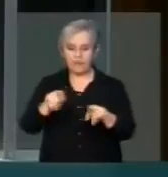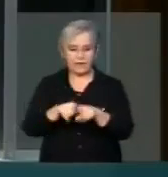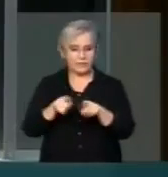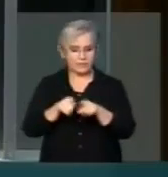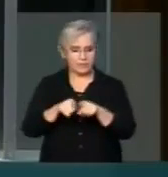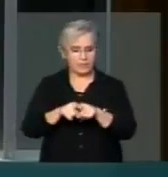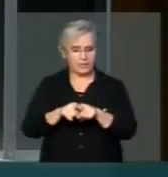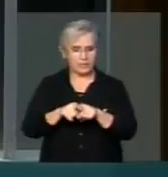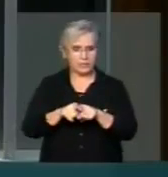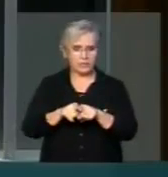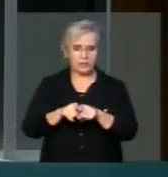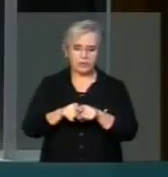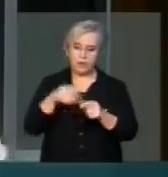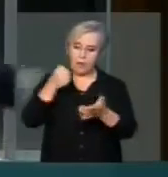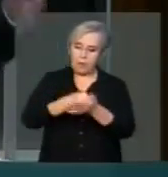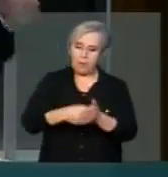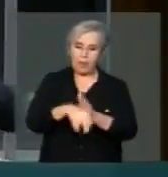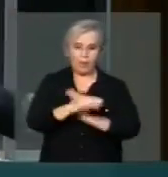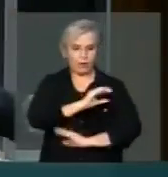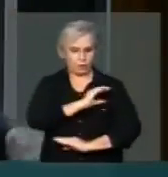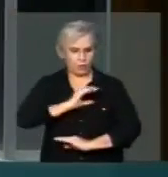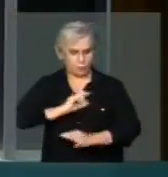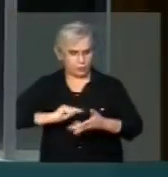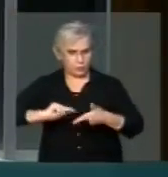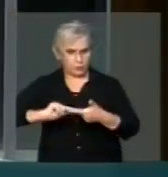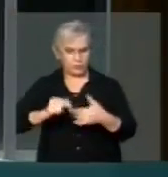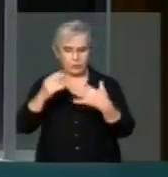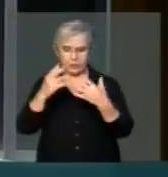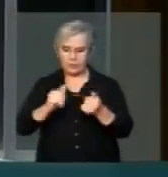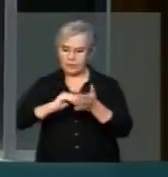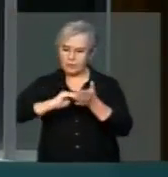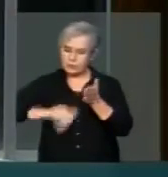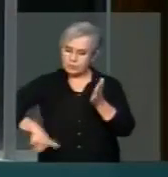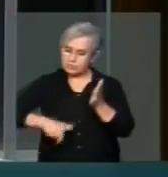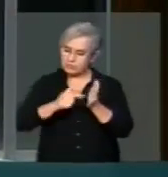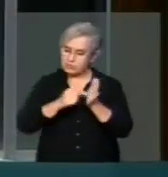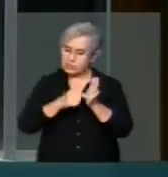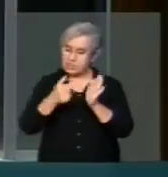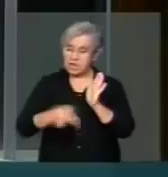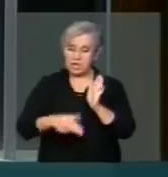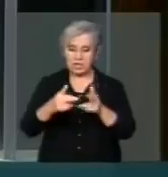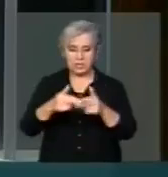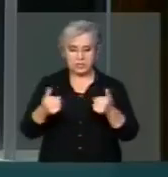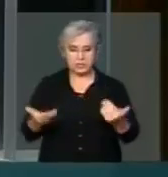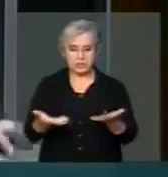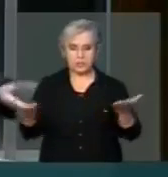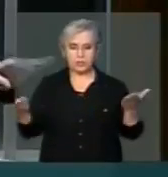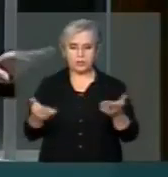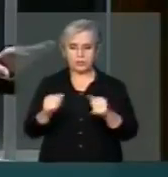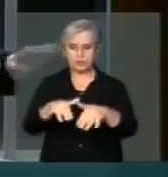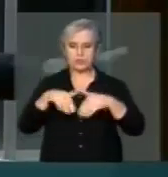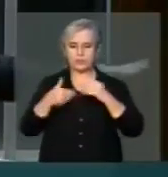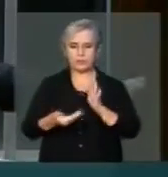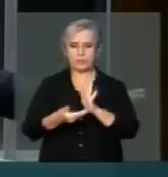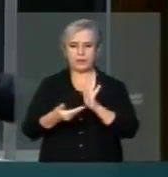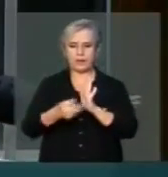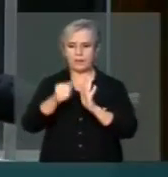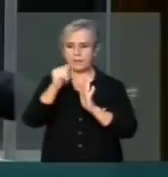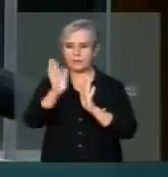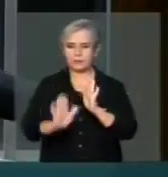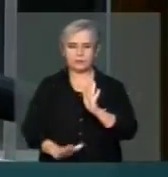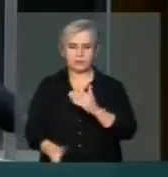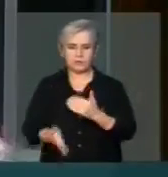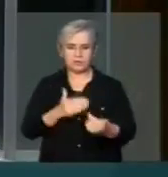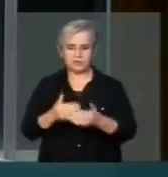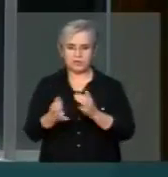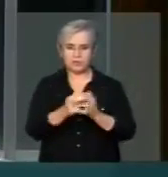as comissões. Vamos derrotar esse requerimento. Hoje, o parlamento brasileiro, independentemente